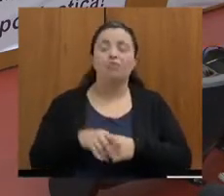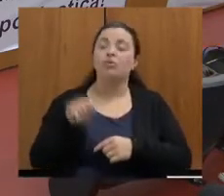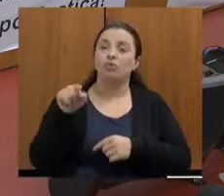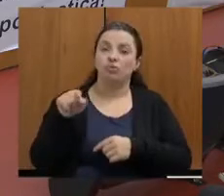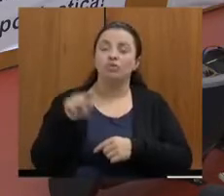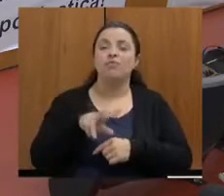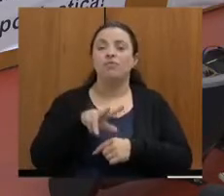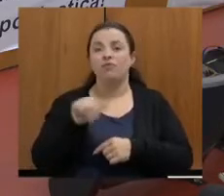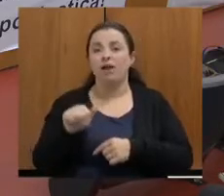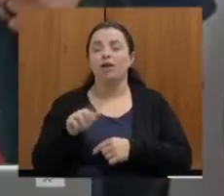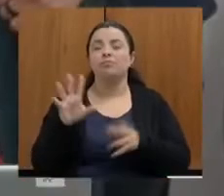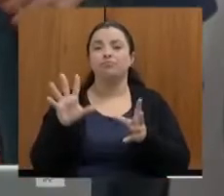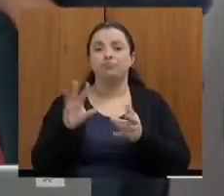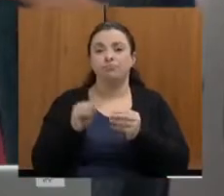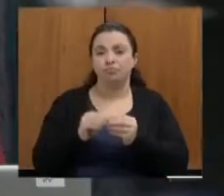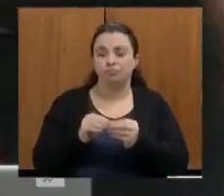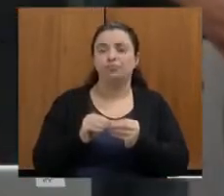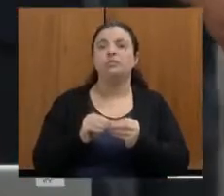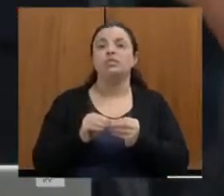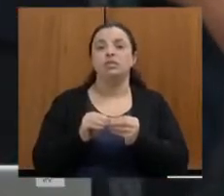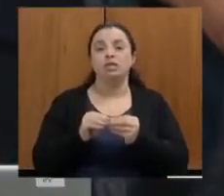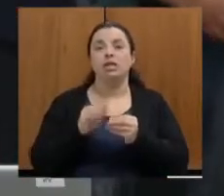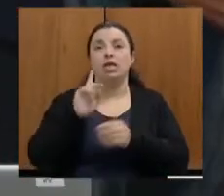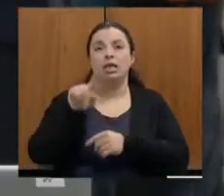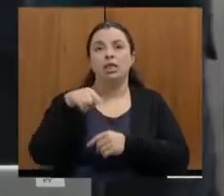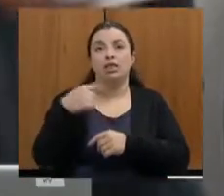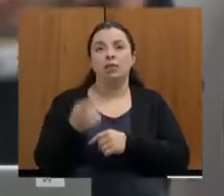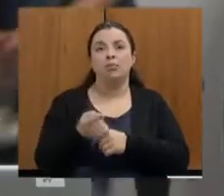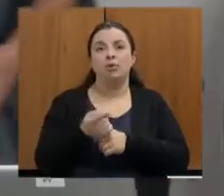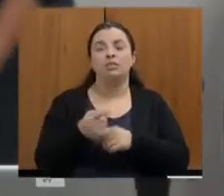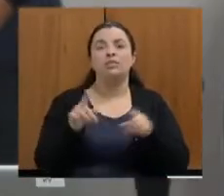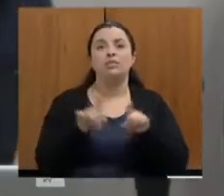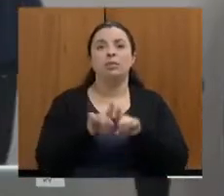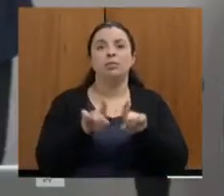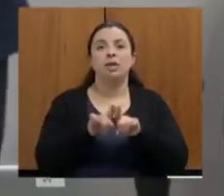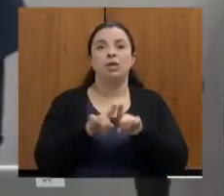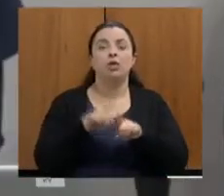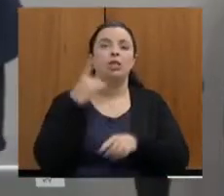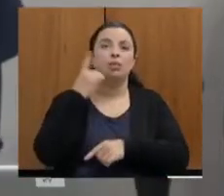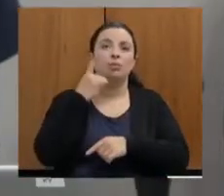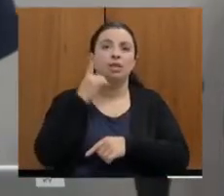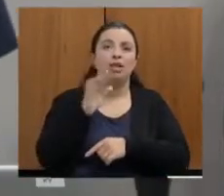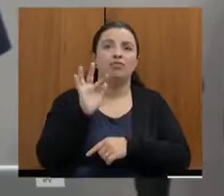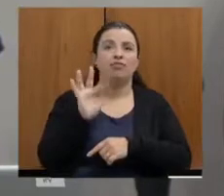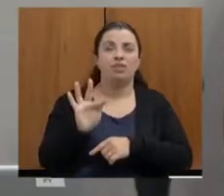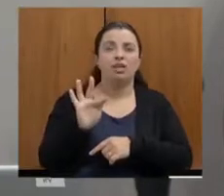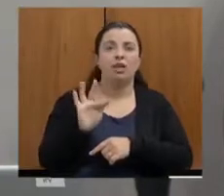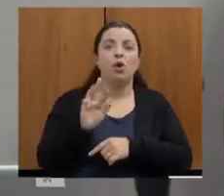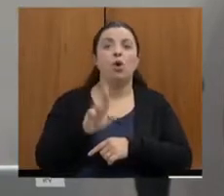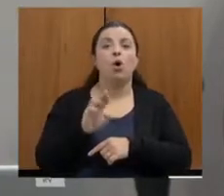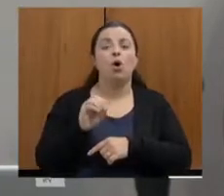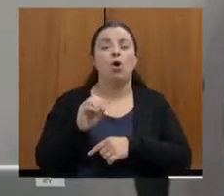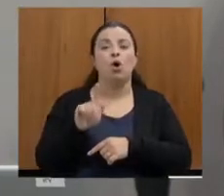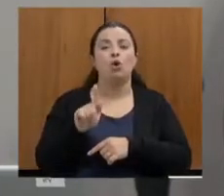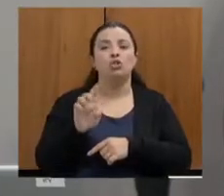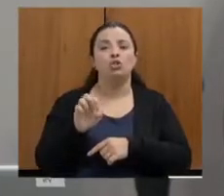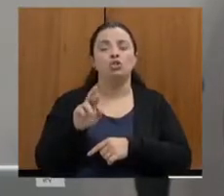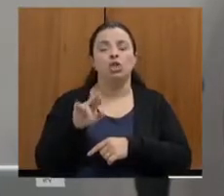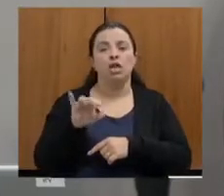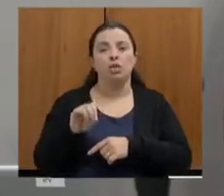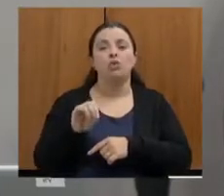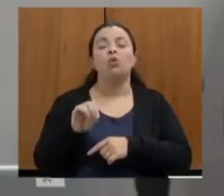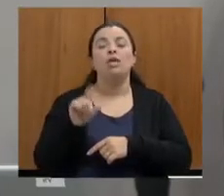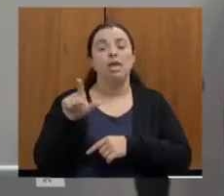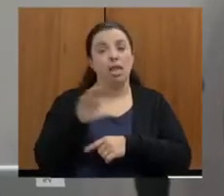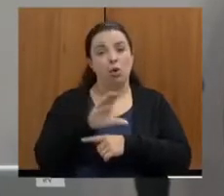fará aí as considerações na sequência também para o deputado federal Rogério Correia que é o coordenador